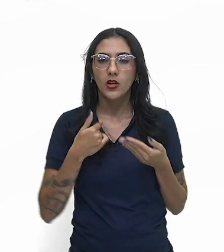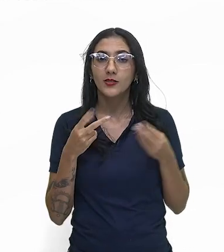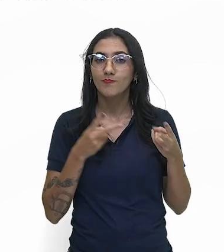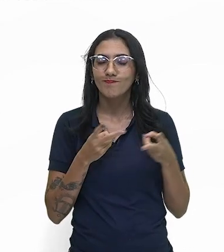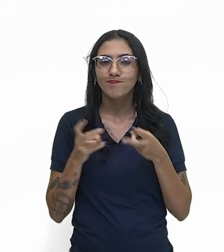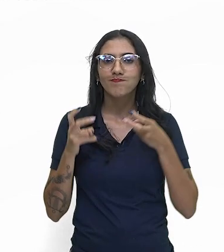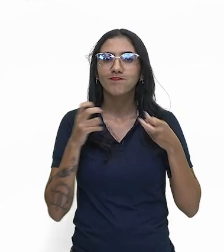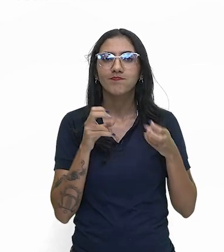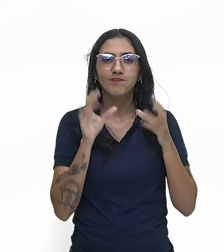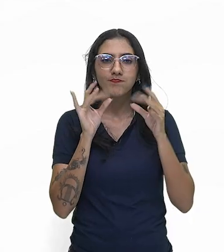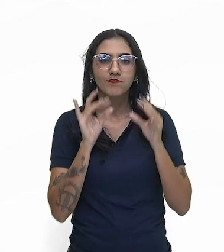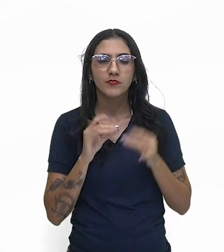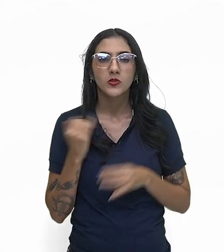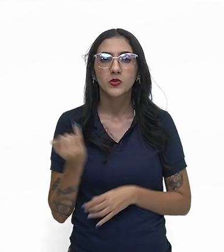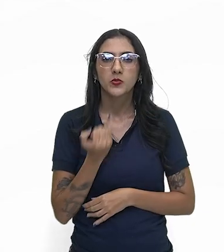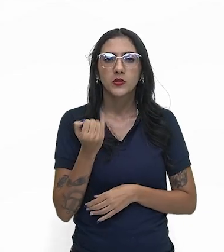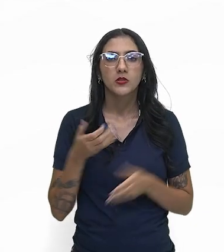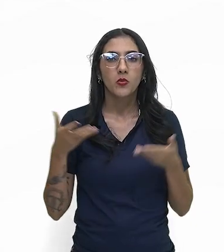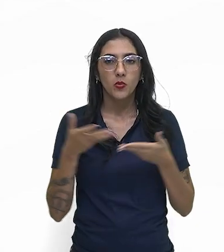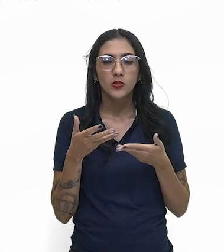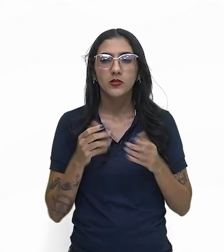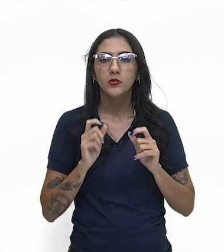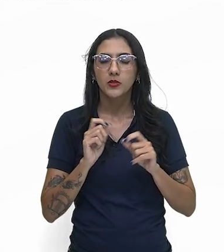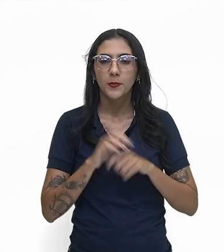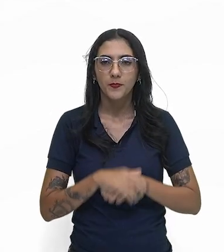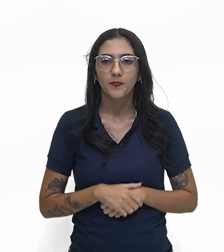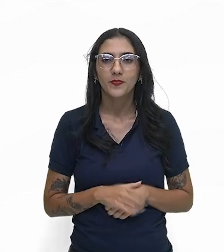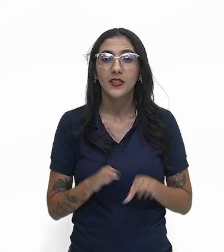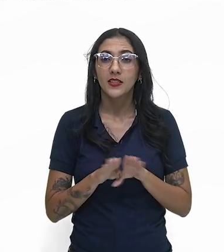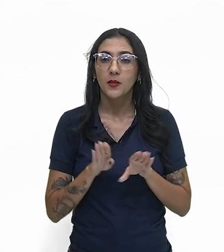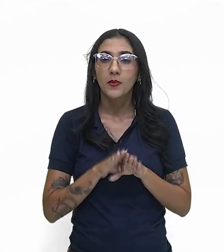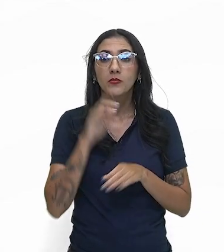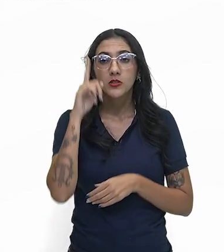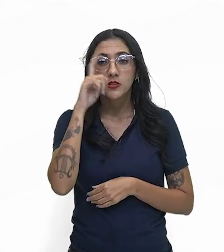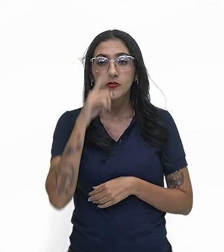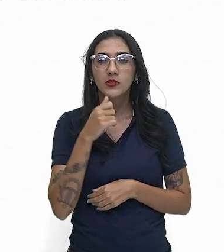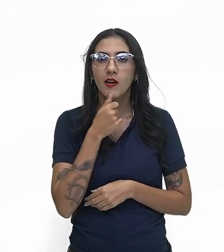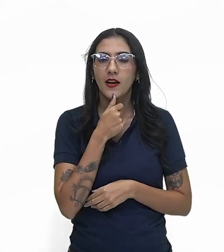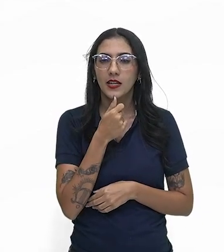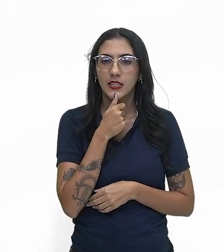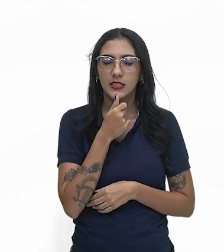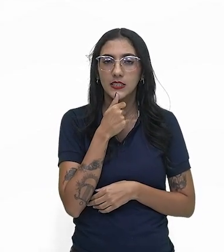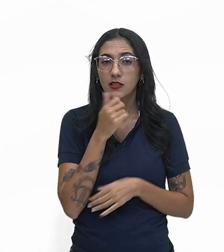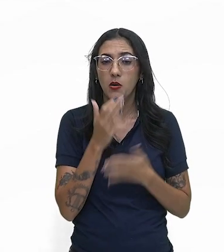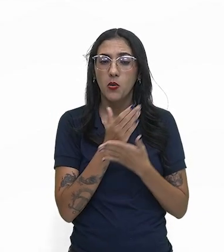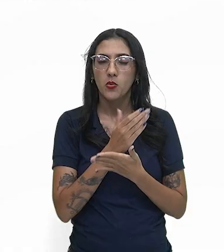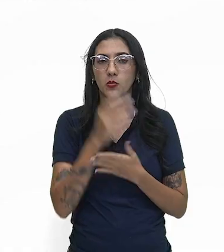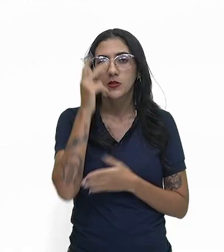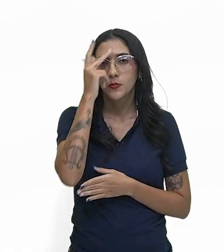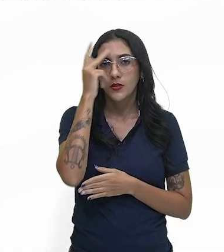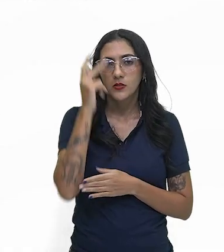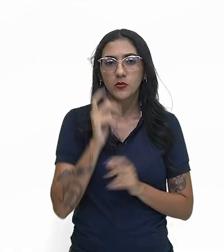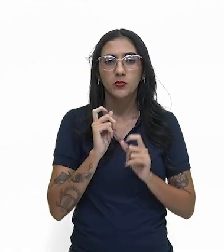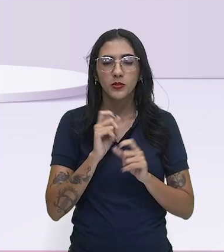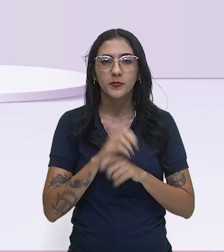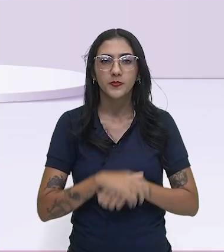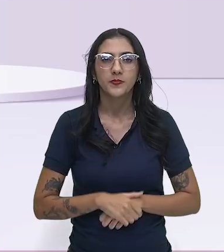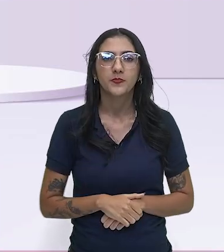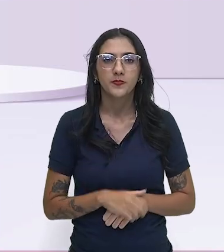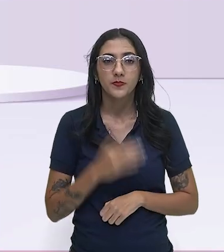né, badalado, né, e também muito desafiador ainda, né, para muita gente, que é isso aqui,